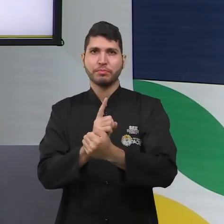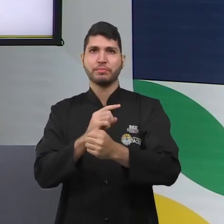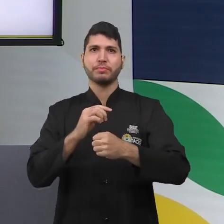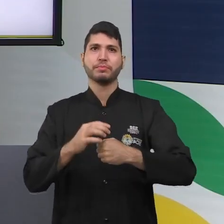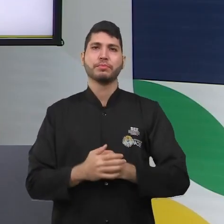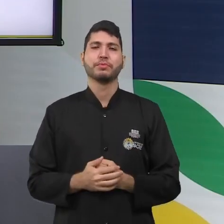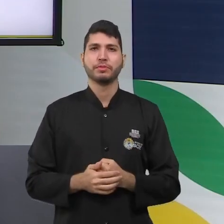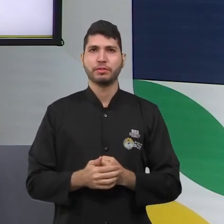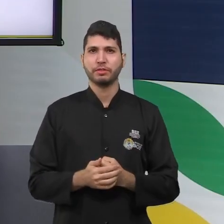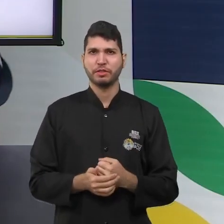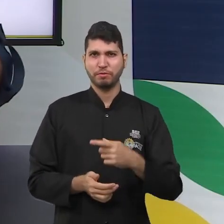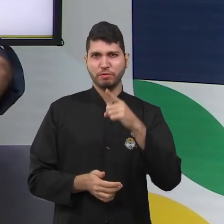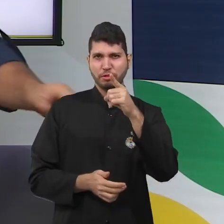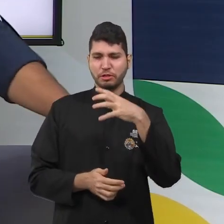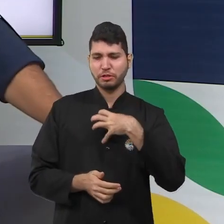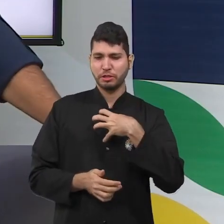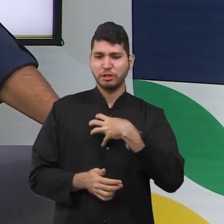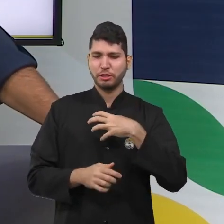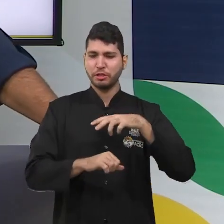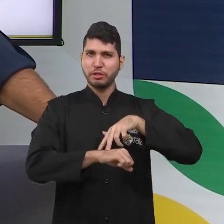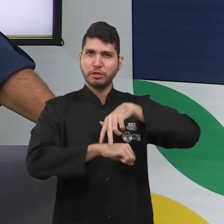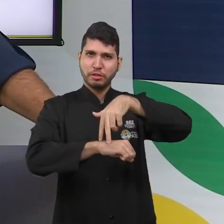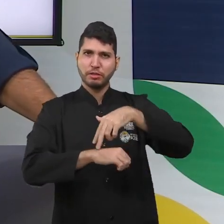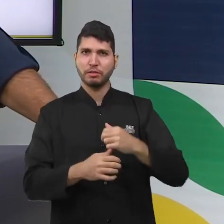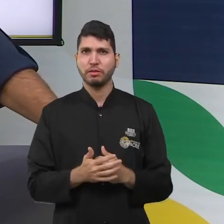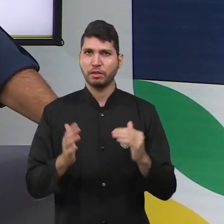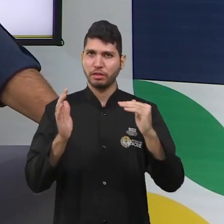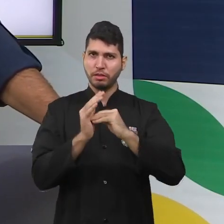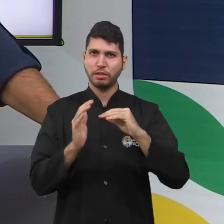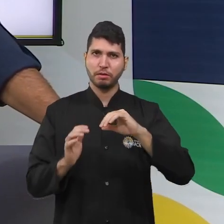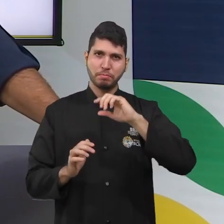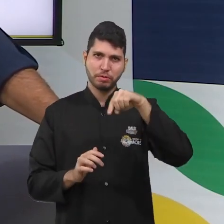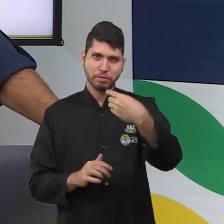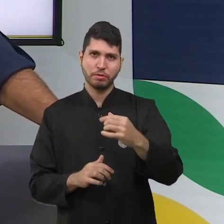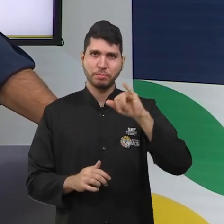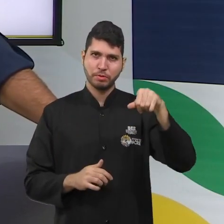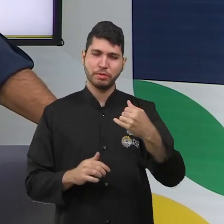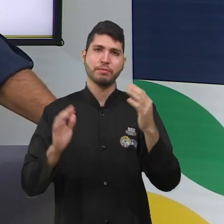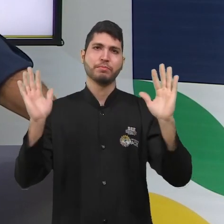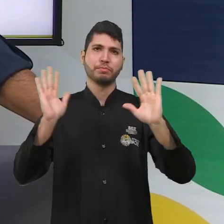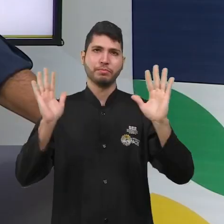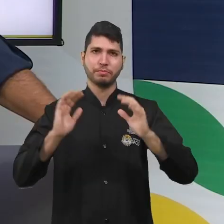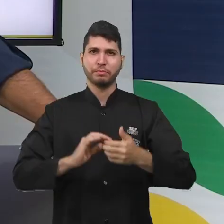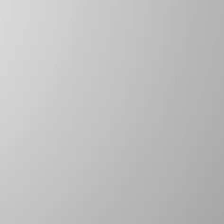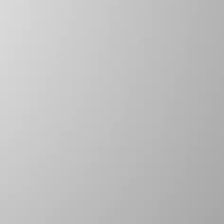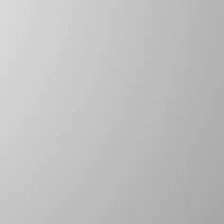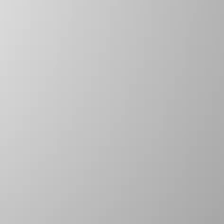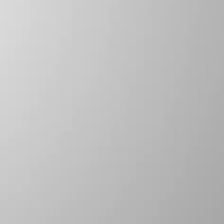o protagonismo de fazer acontecer. Então nos vemos em uma próxima oportunidade e é isso. Tchau, tchau!